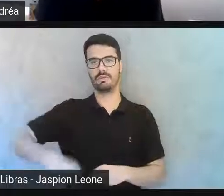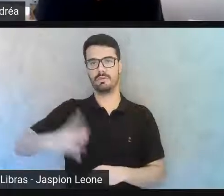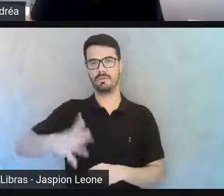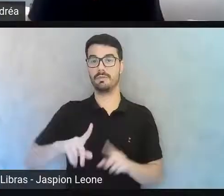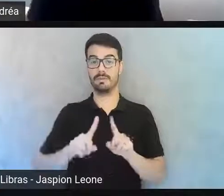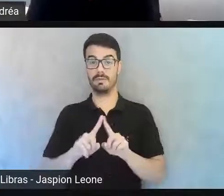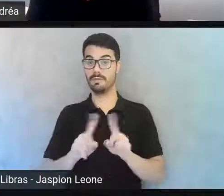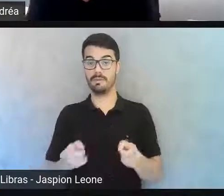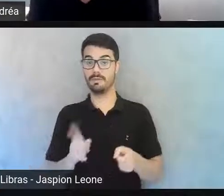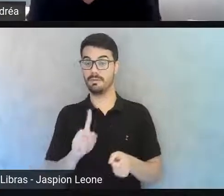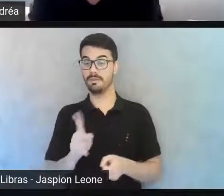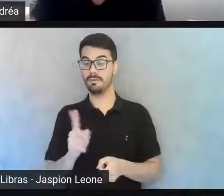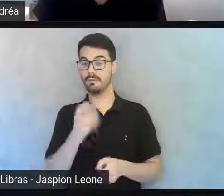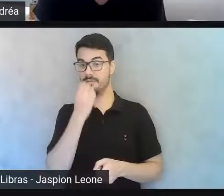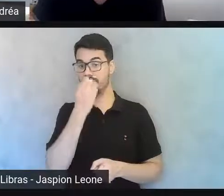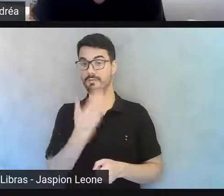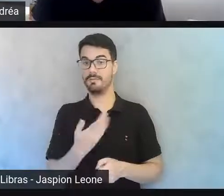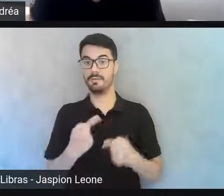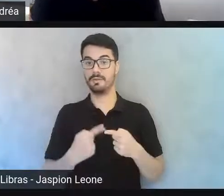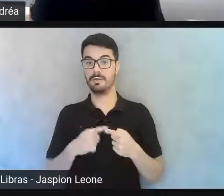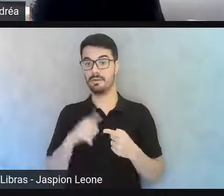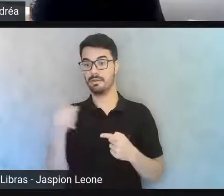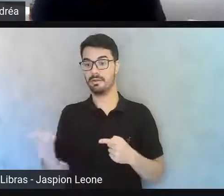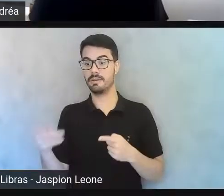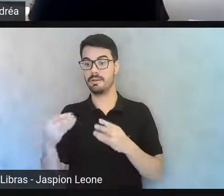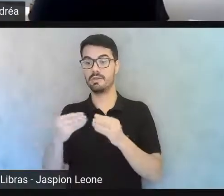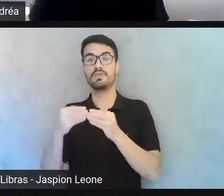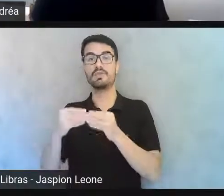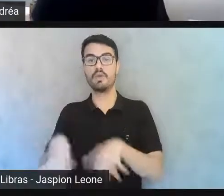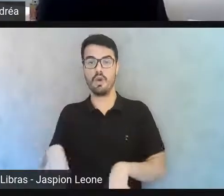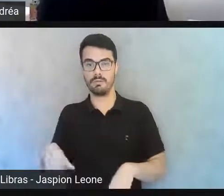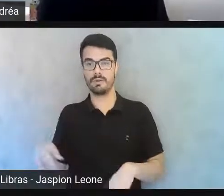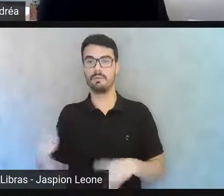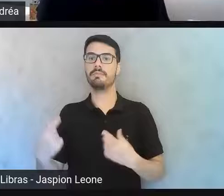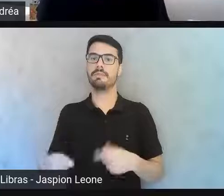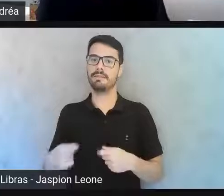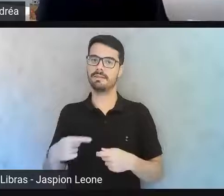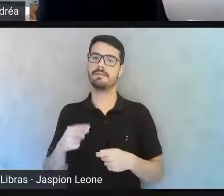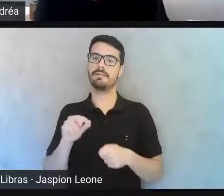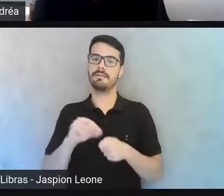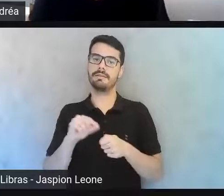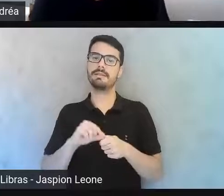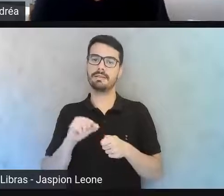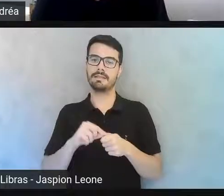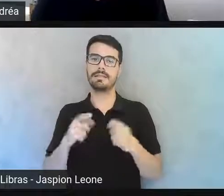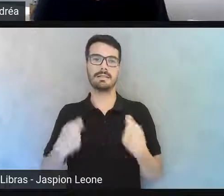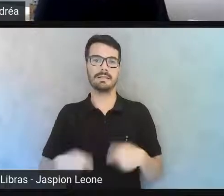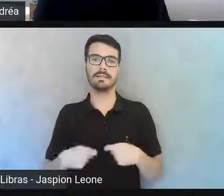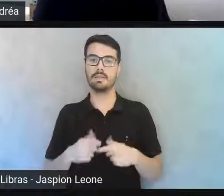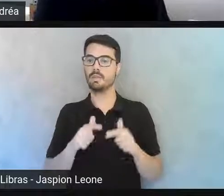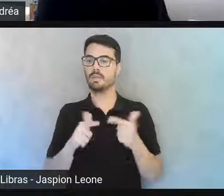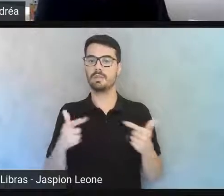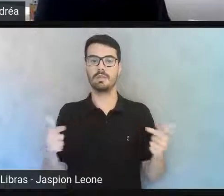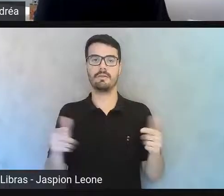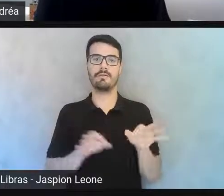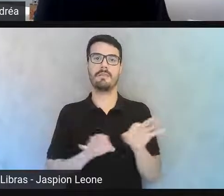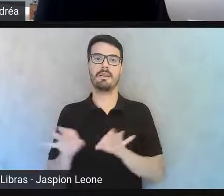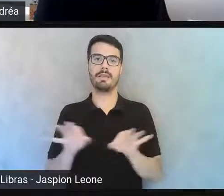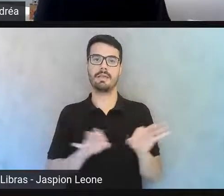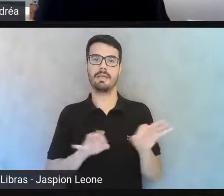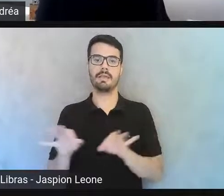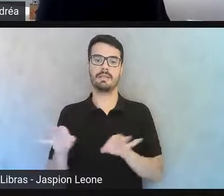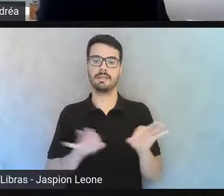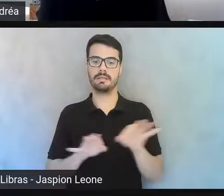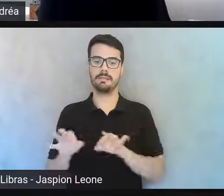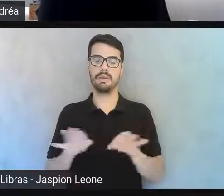depois, se aparelho, ele sobra. Então, tinha que ter feito uma necessidade. Não havia um planejamento de como eu atender